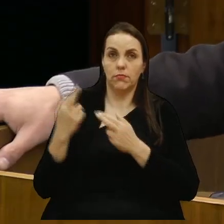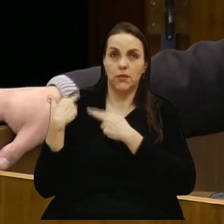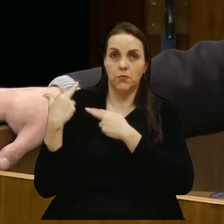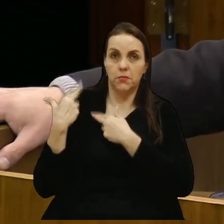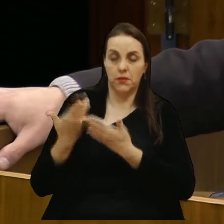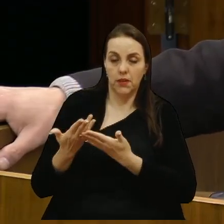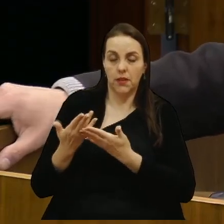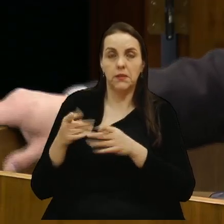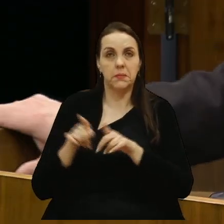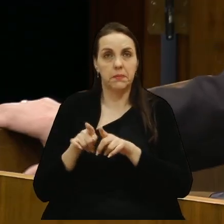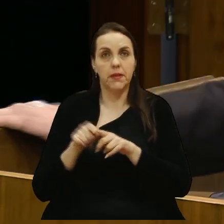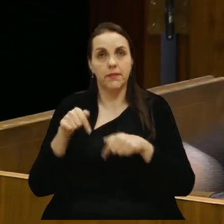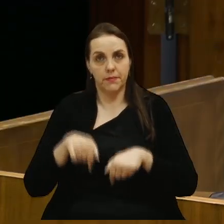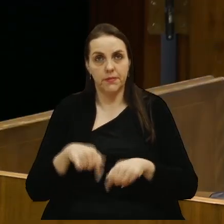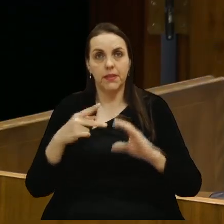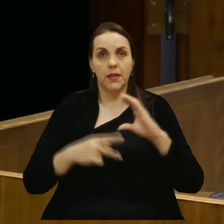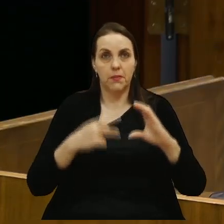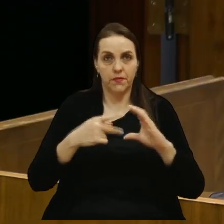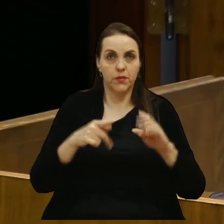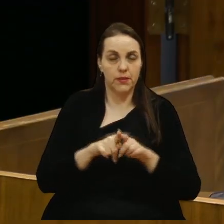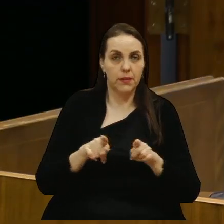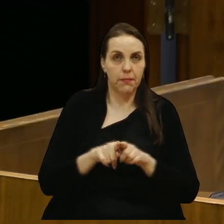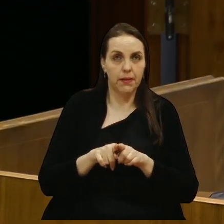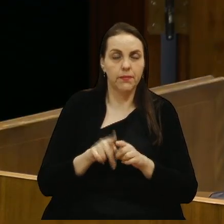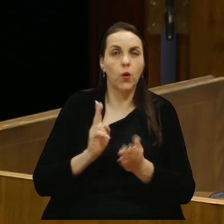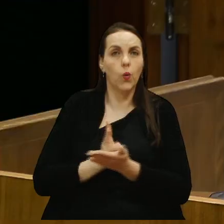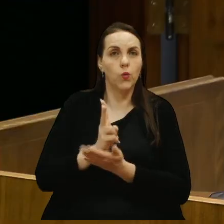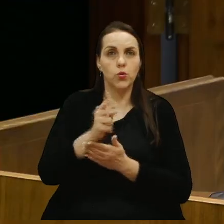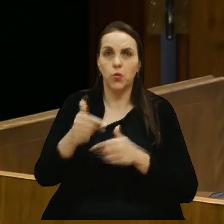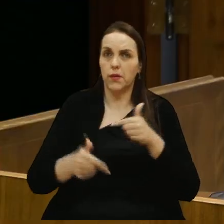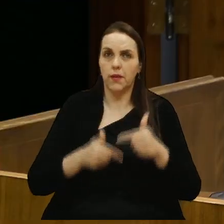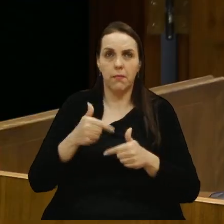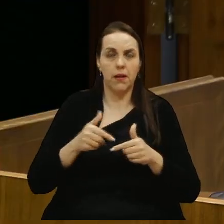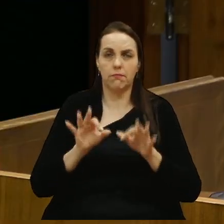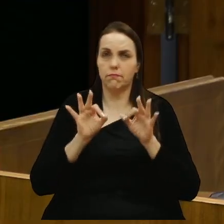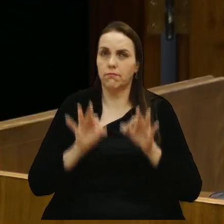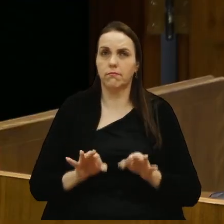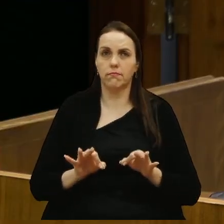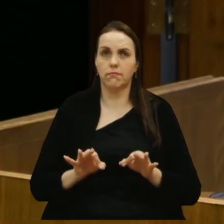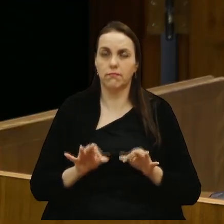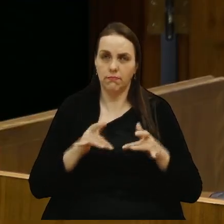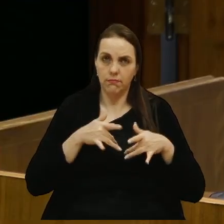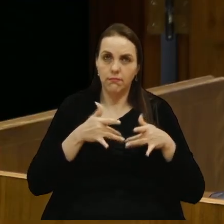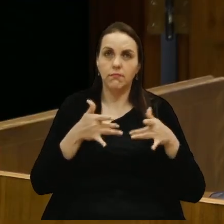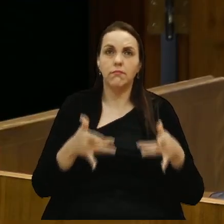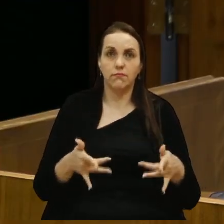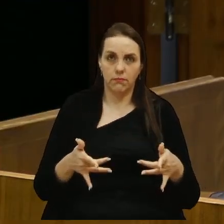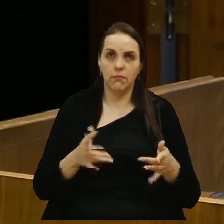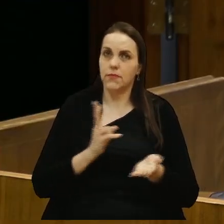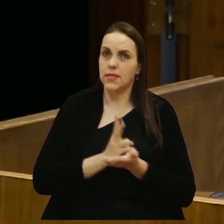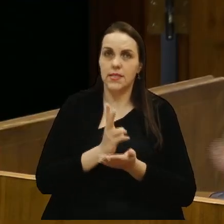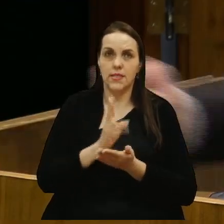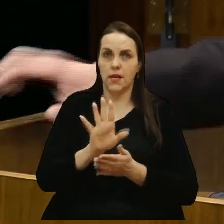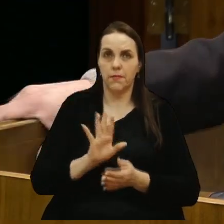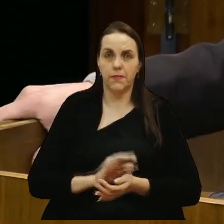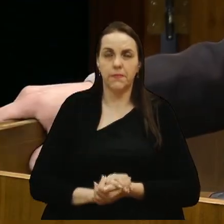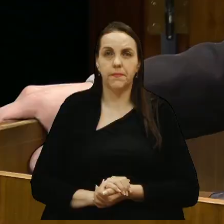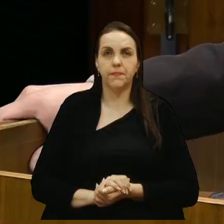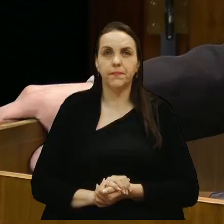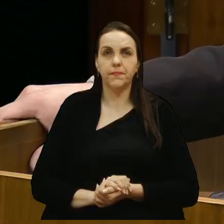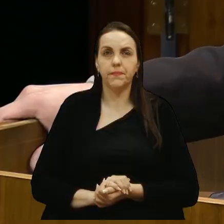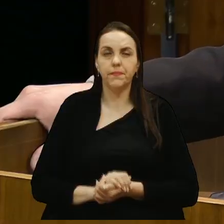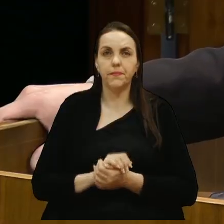casa. Friso que seguirei o nosso trabalho de maneira honesta e com muita dedicação, como sempre.